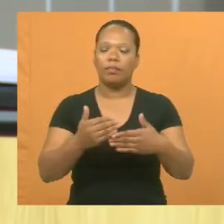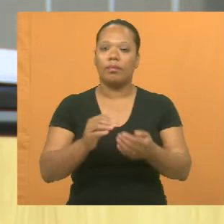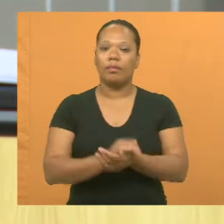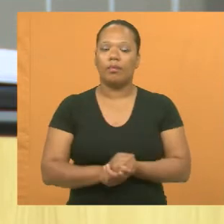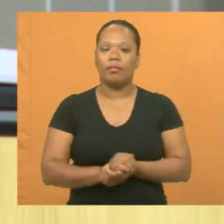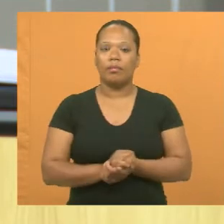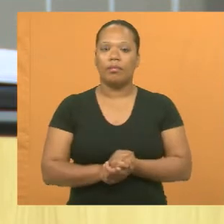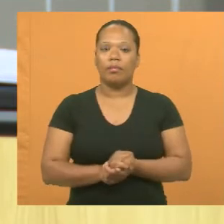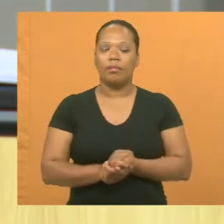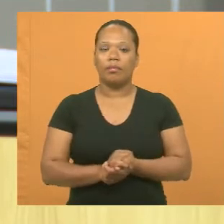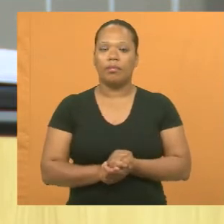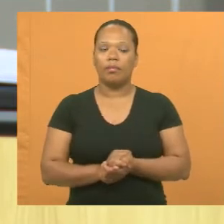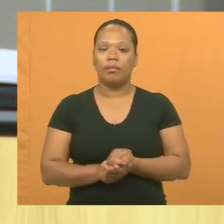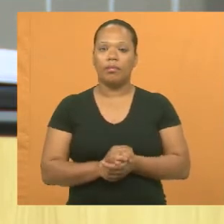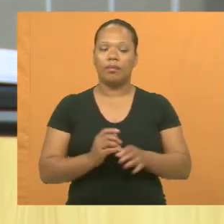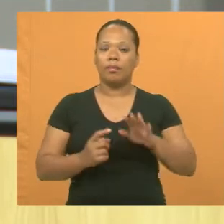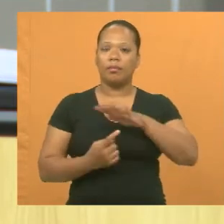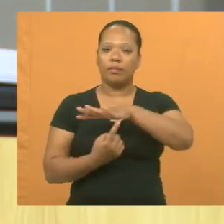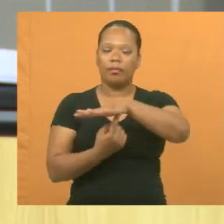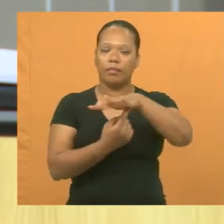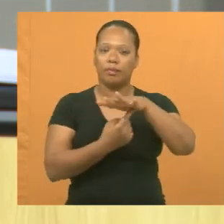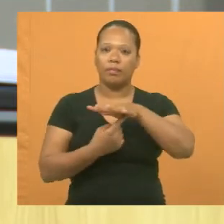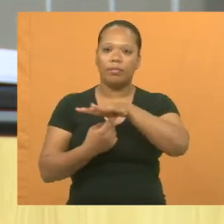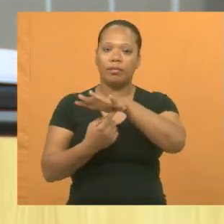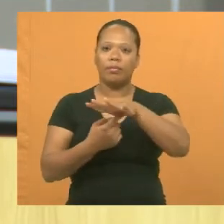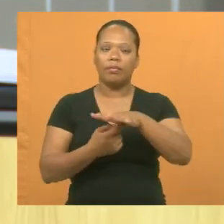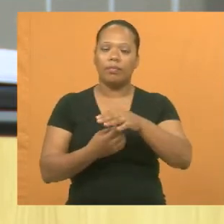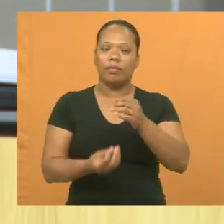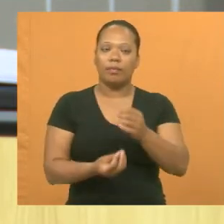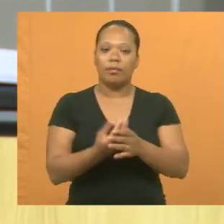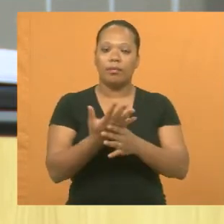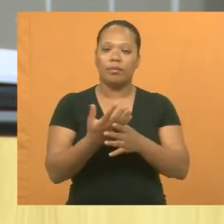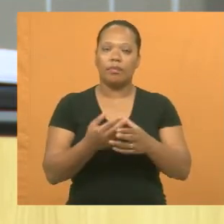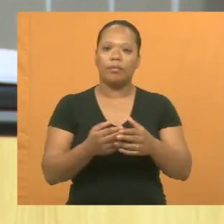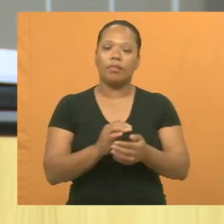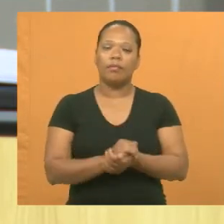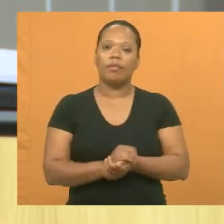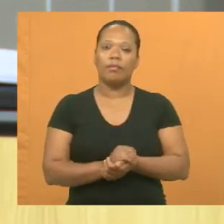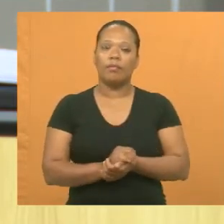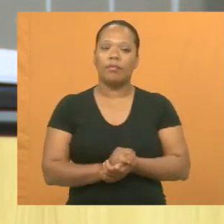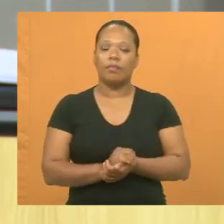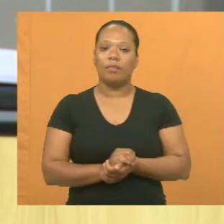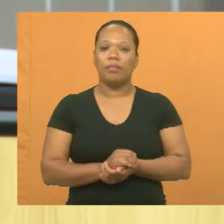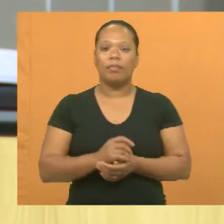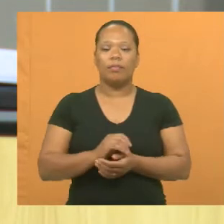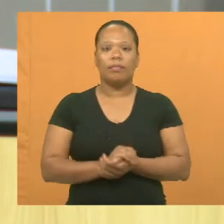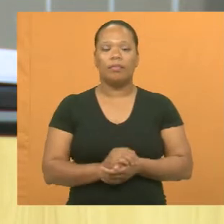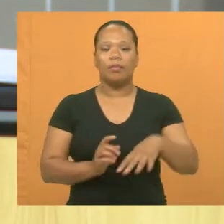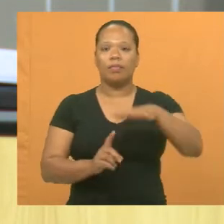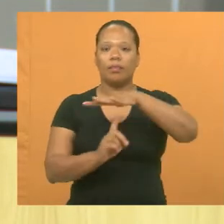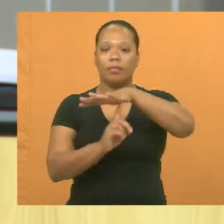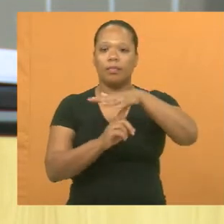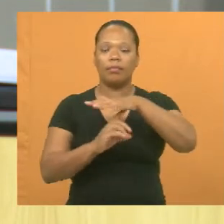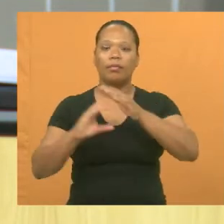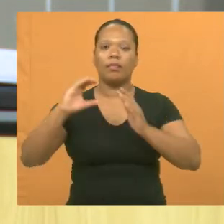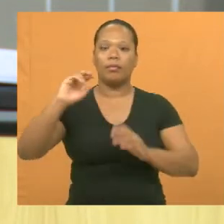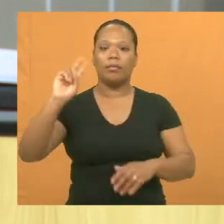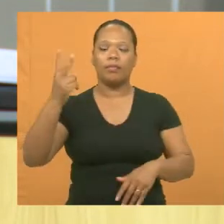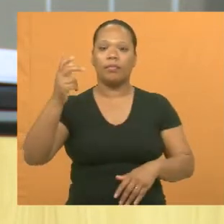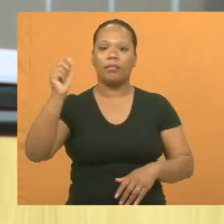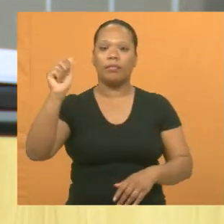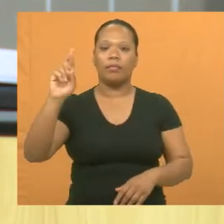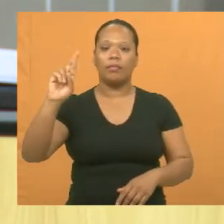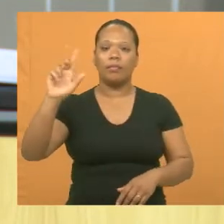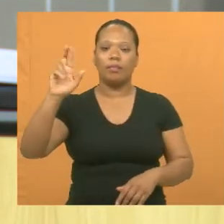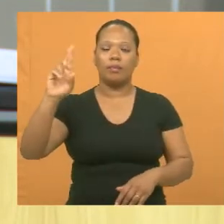que teve seu início no dia 5 de outubro próximo, na Praça Raul Chaves, tornando-se mais um ponto de referência para a aquisição